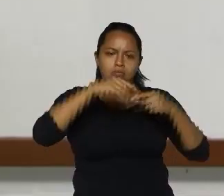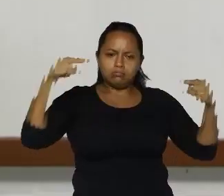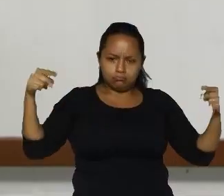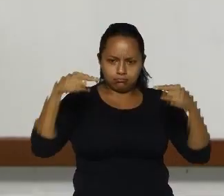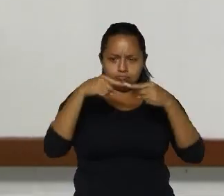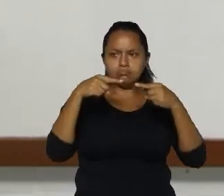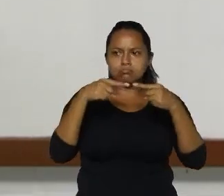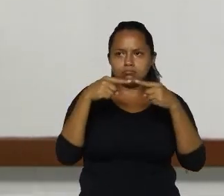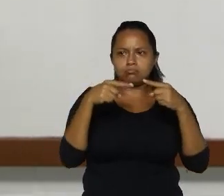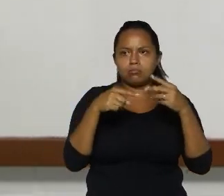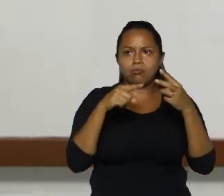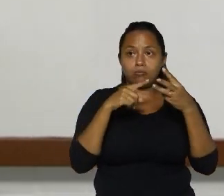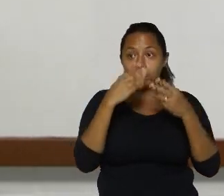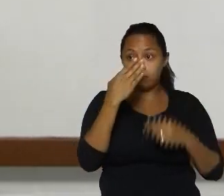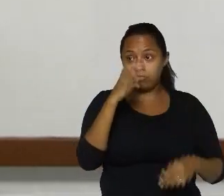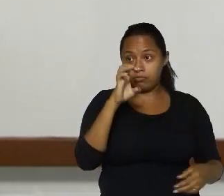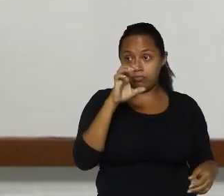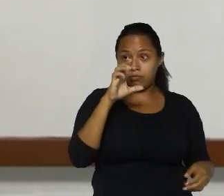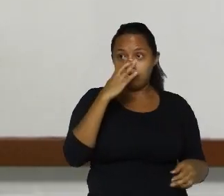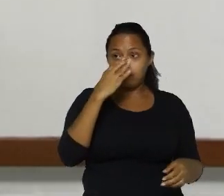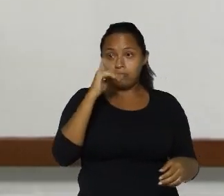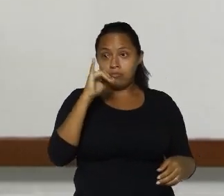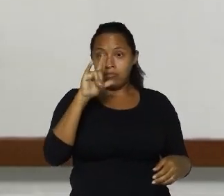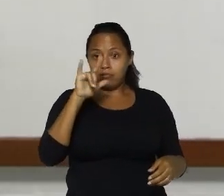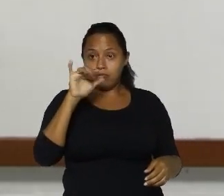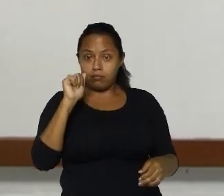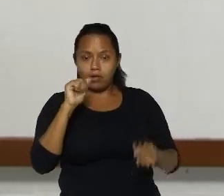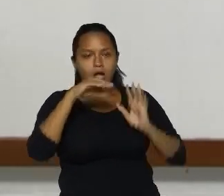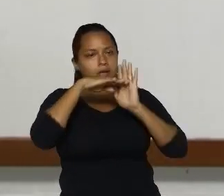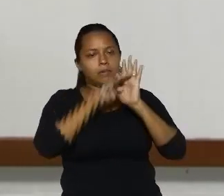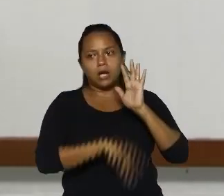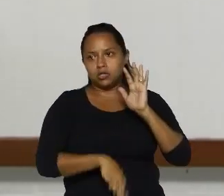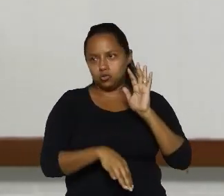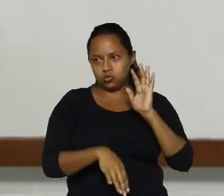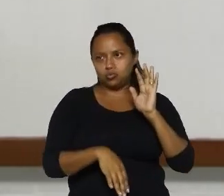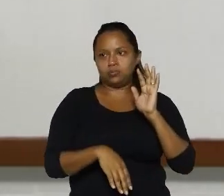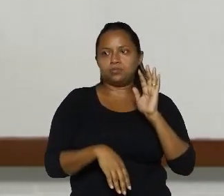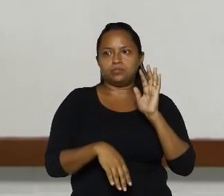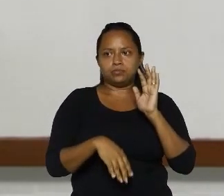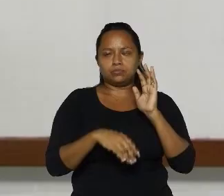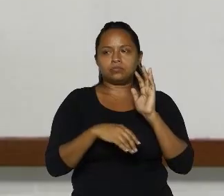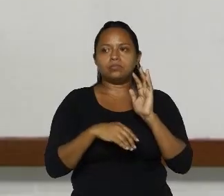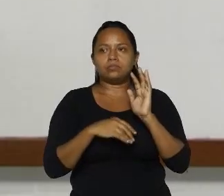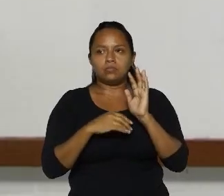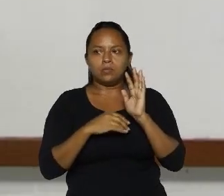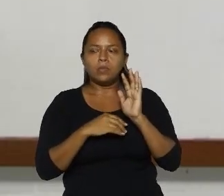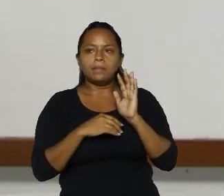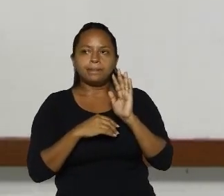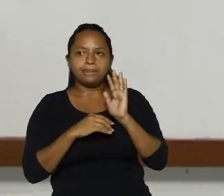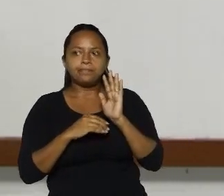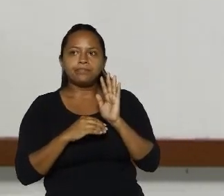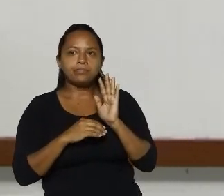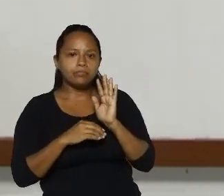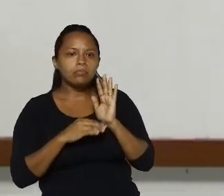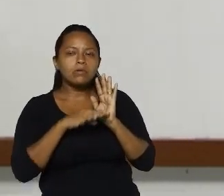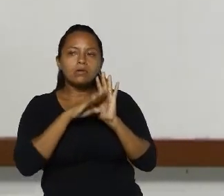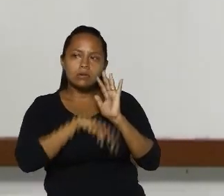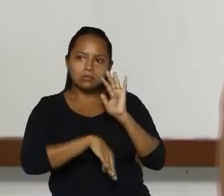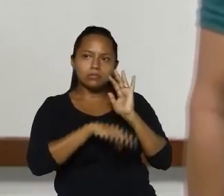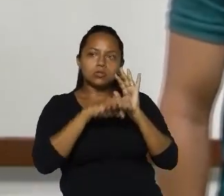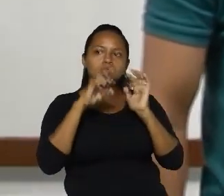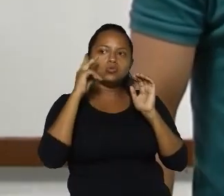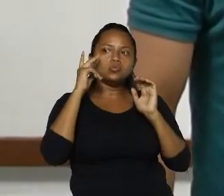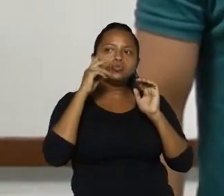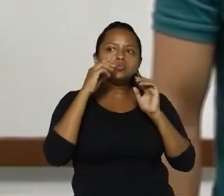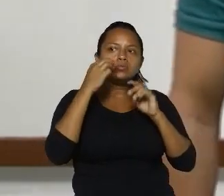referência. Mas Cecília, a última aqui, ó, dentre as 4, a quantidade de leucócitos de Cecília está abaixo